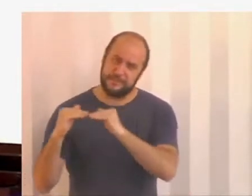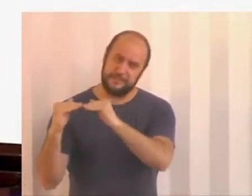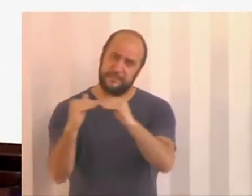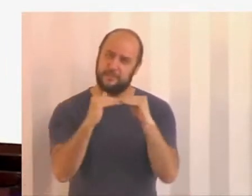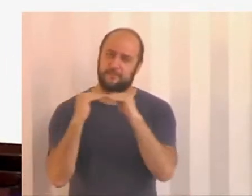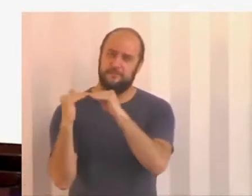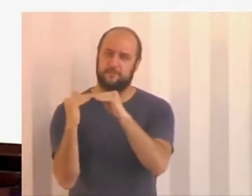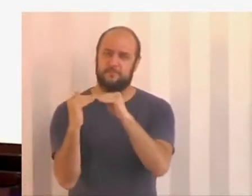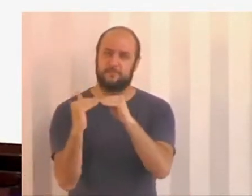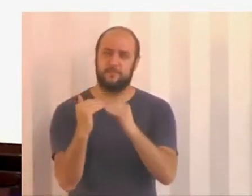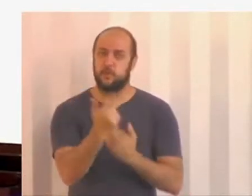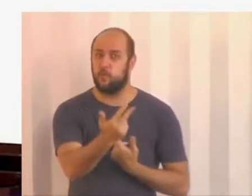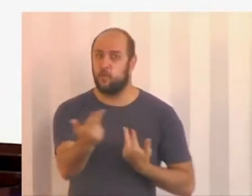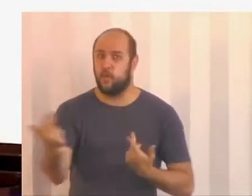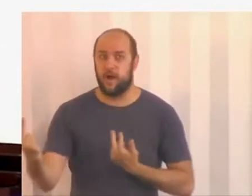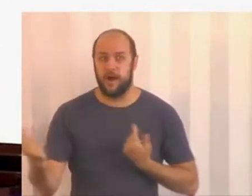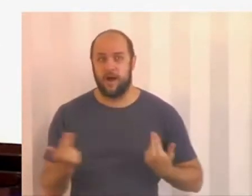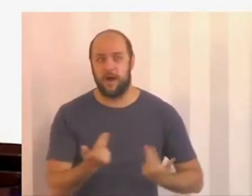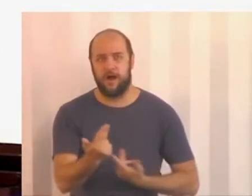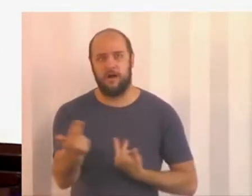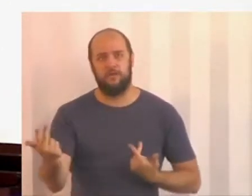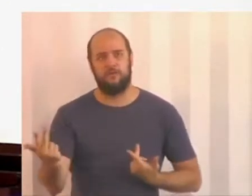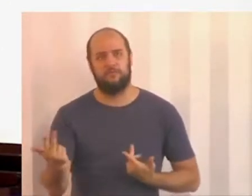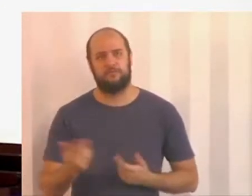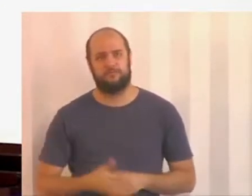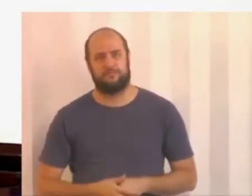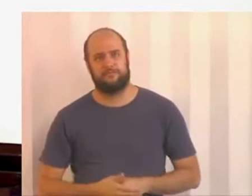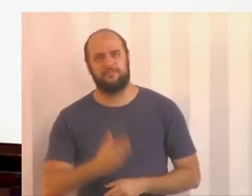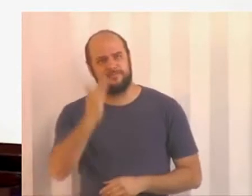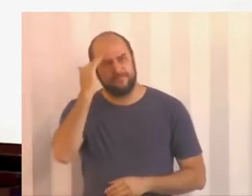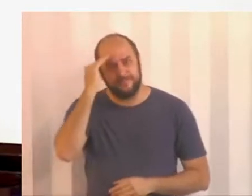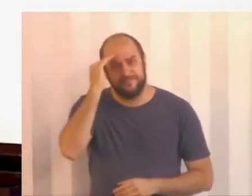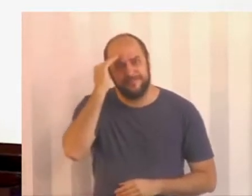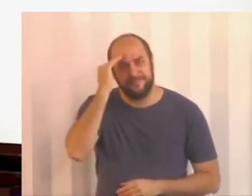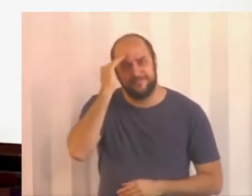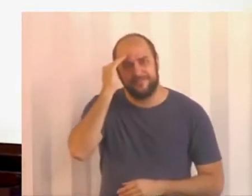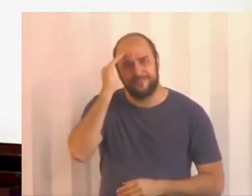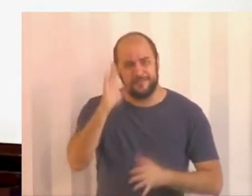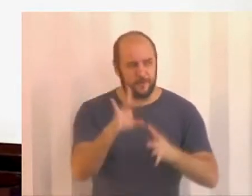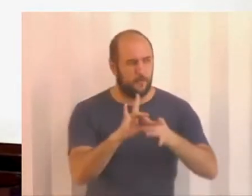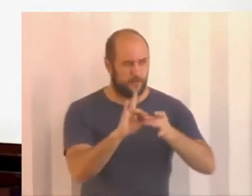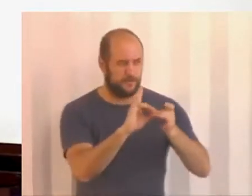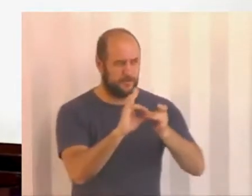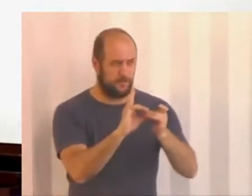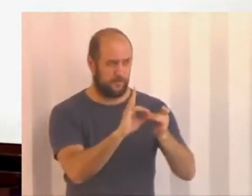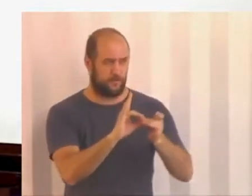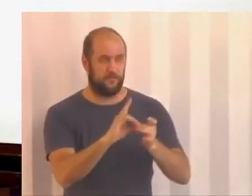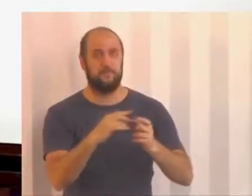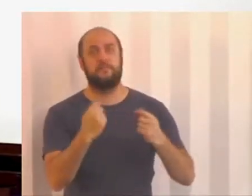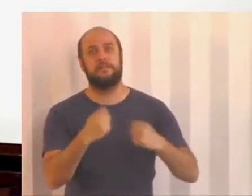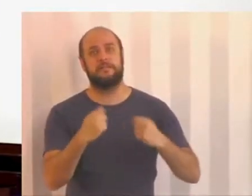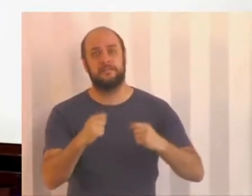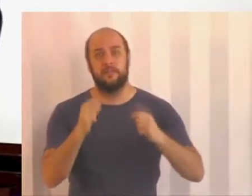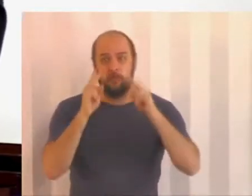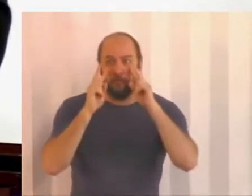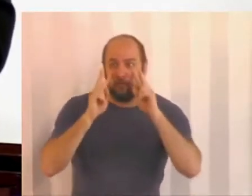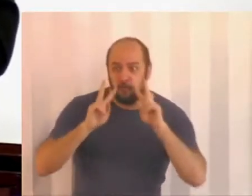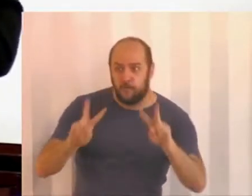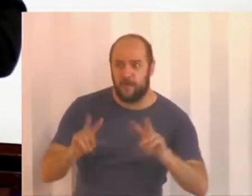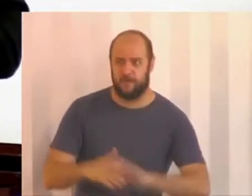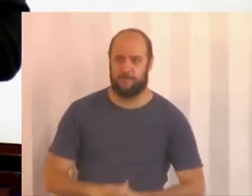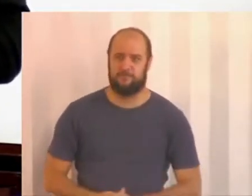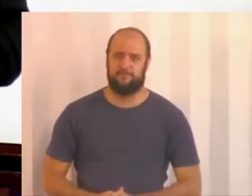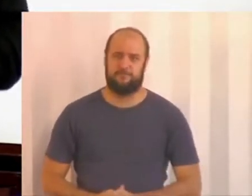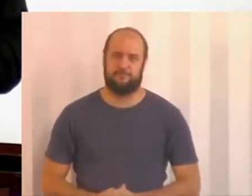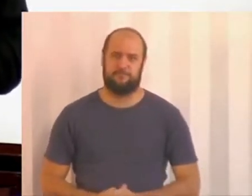Então, o resultado da união tem que ser visível. Além desses pilares, eu